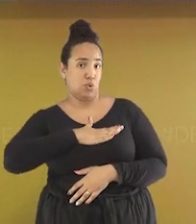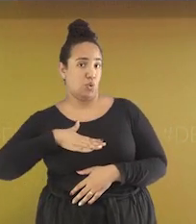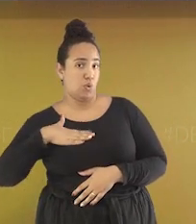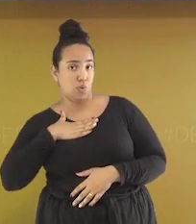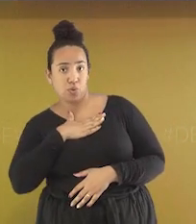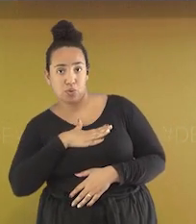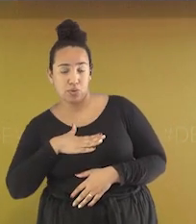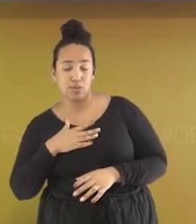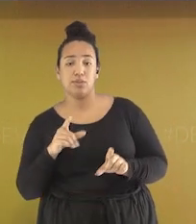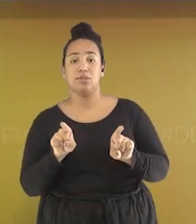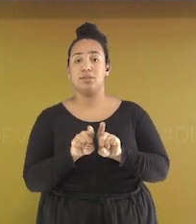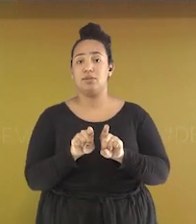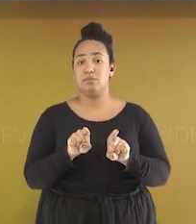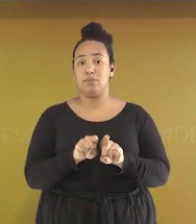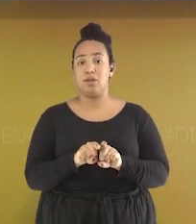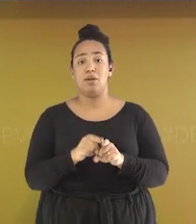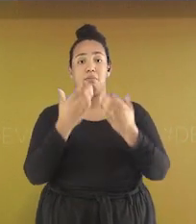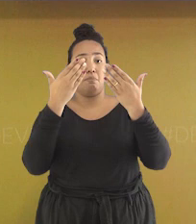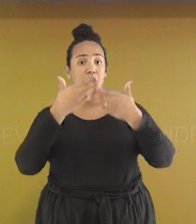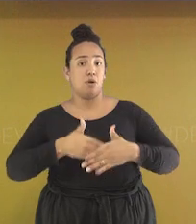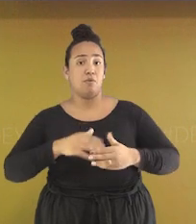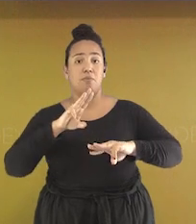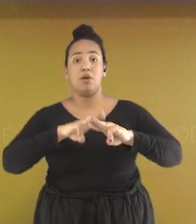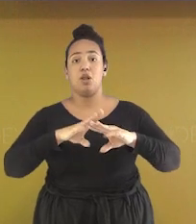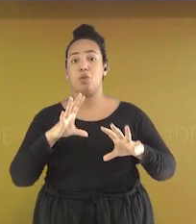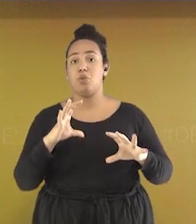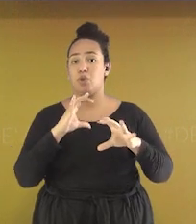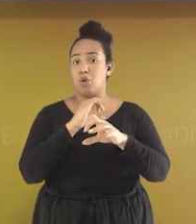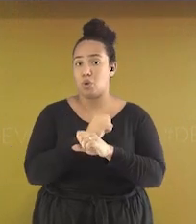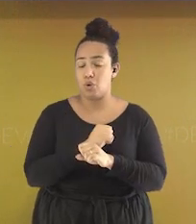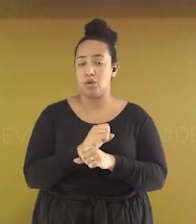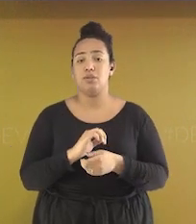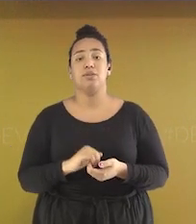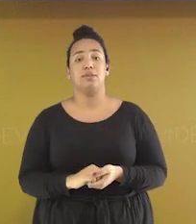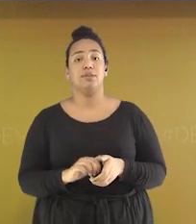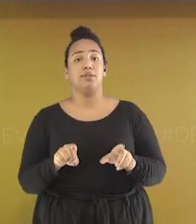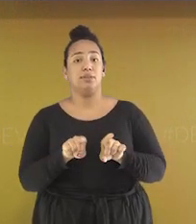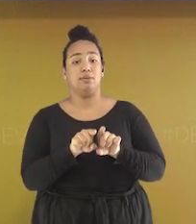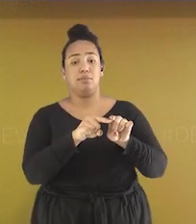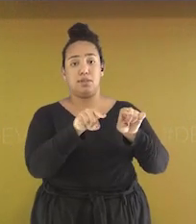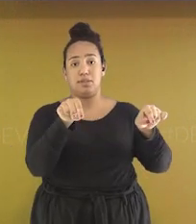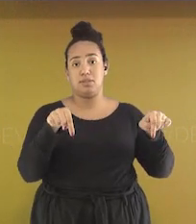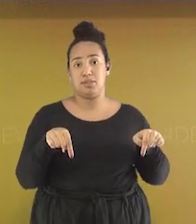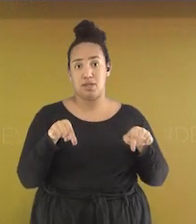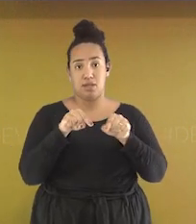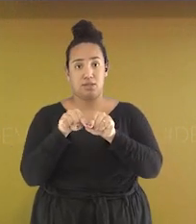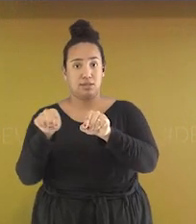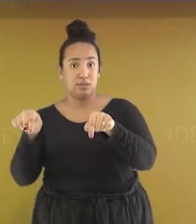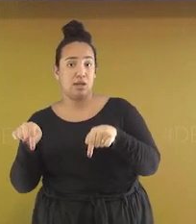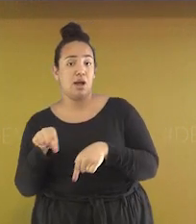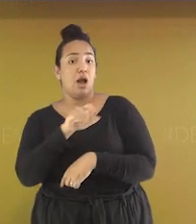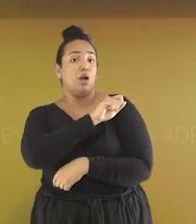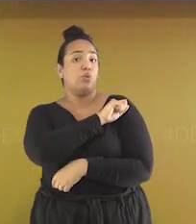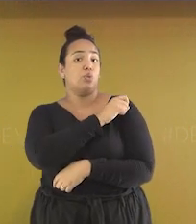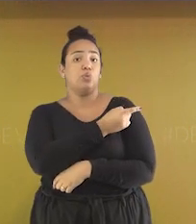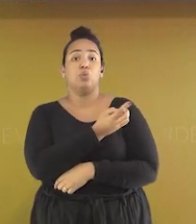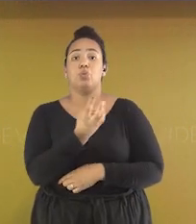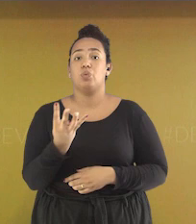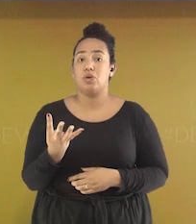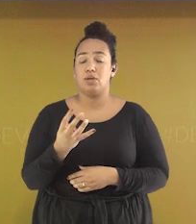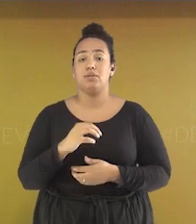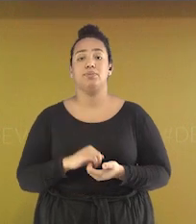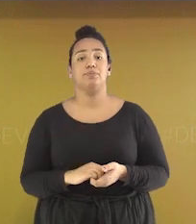doce, nota dos estudantes na prova de matemática, nota de alunos por turma. Podem demonstrar